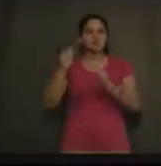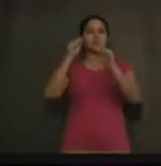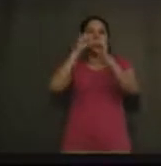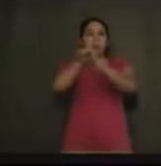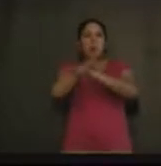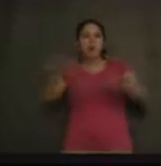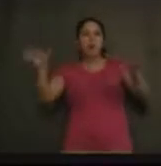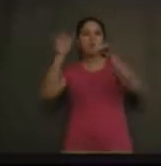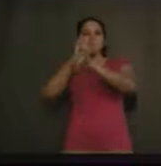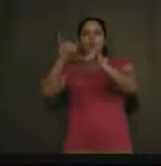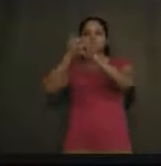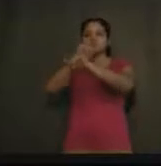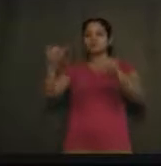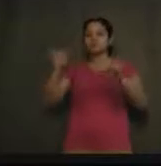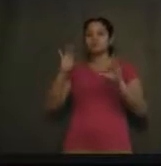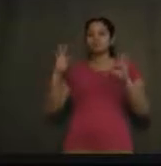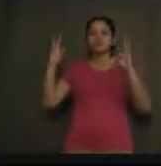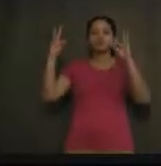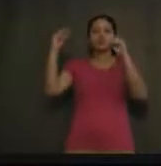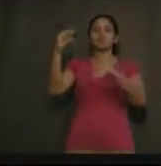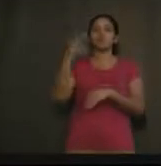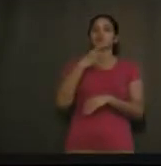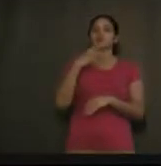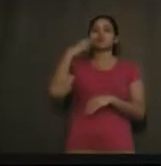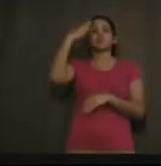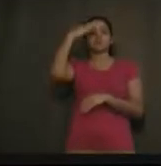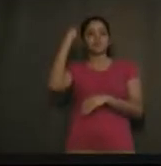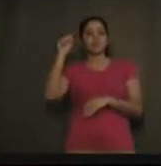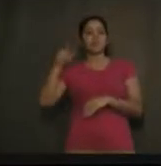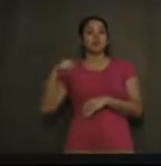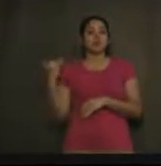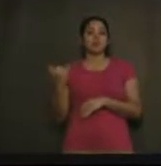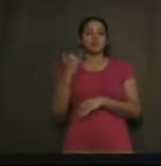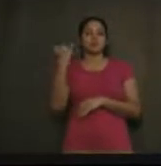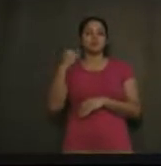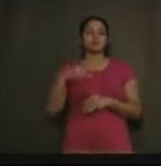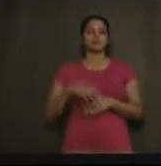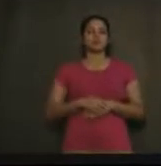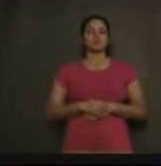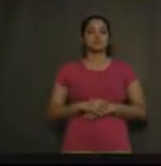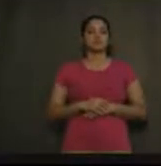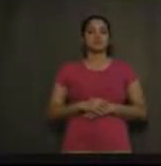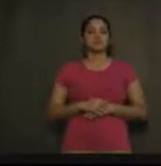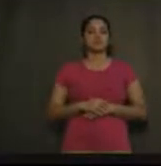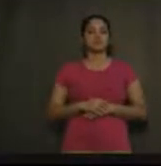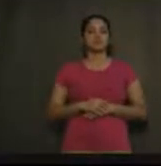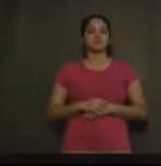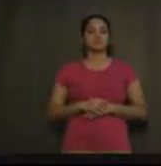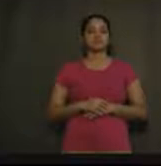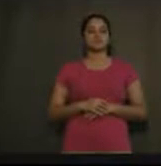tinha se posicionado como Mr. Prêmio, e de repente o ganhador do